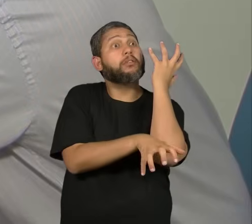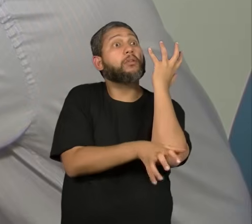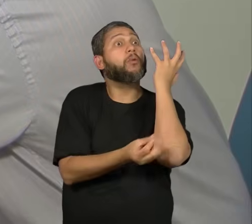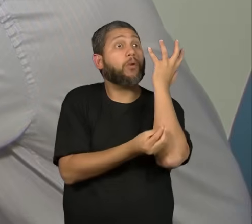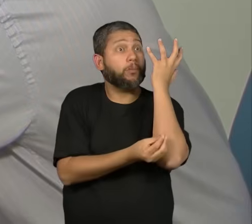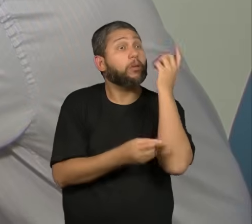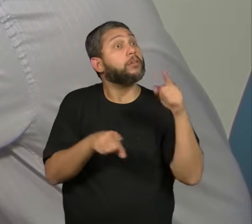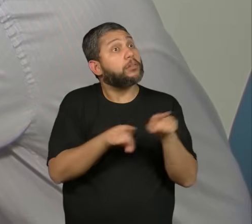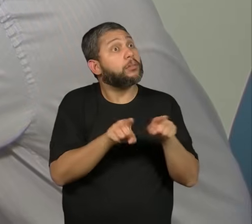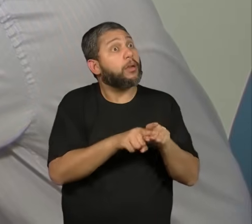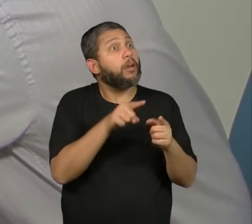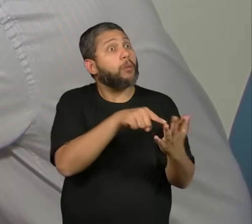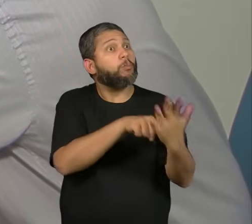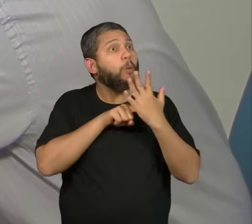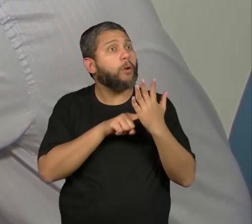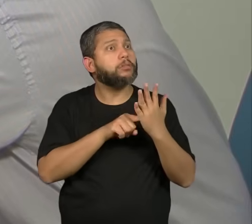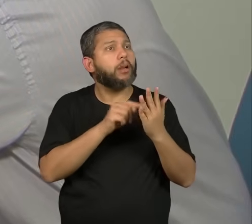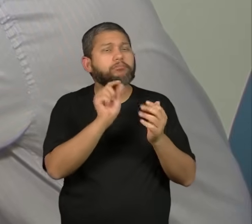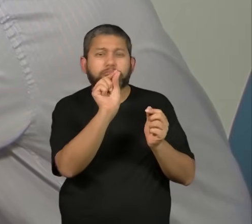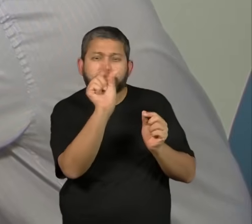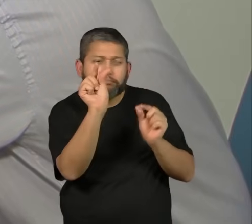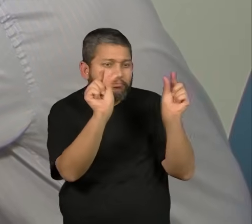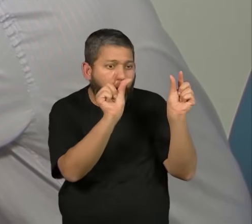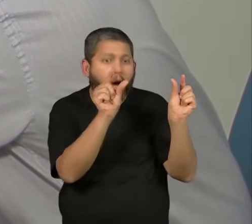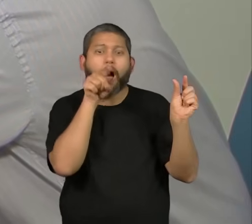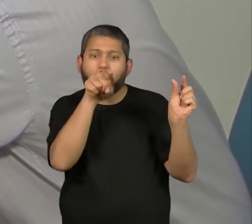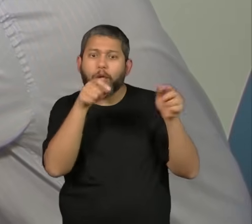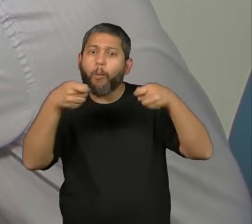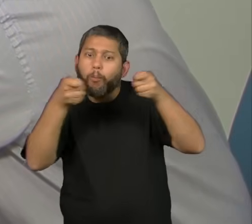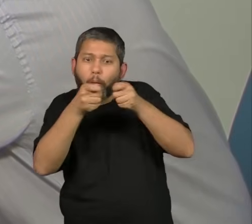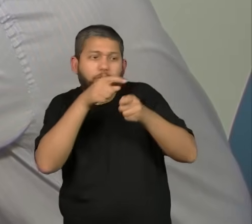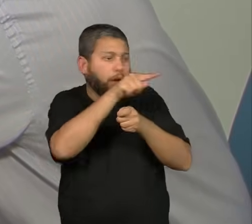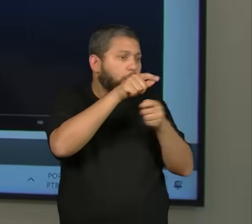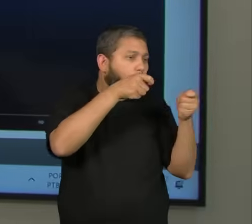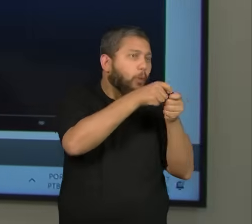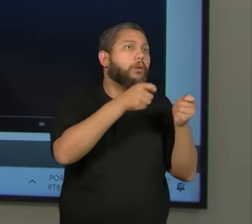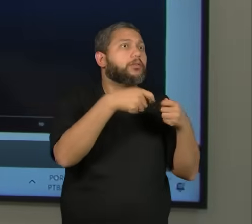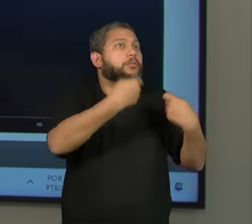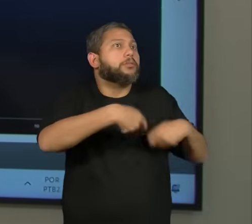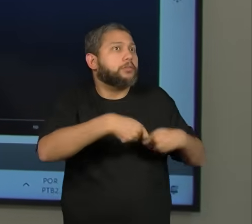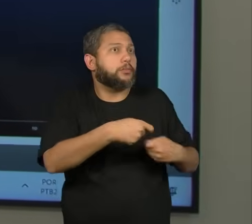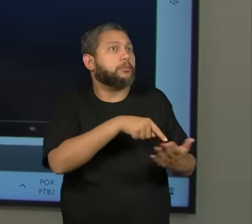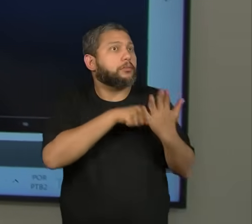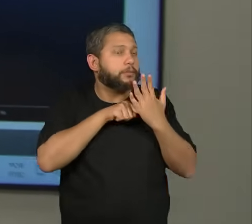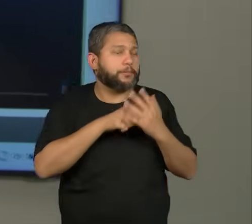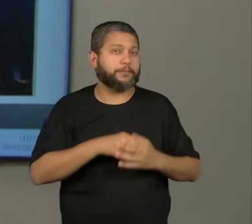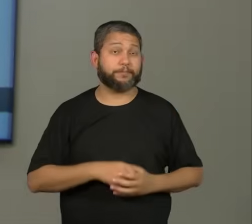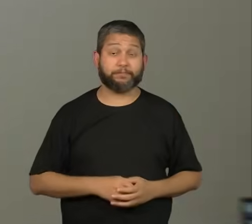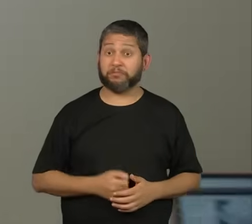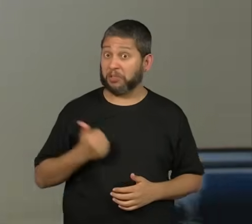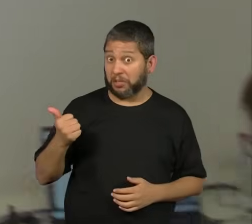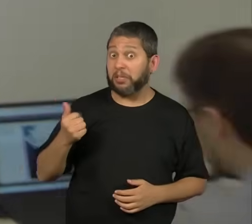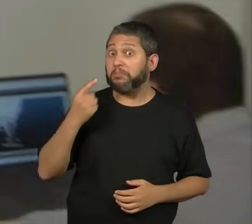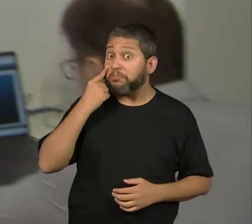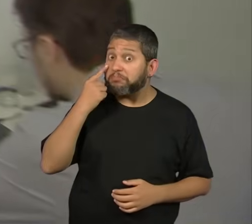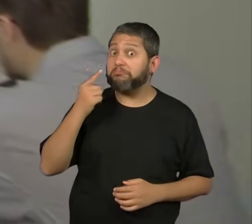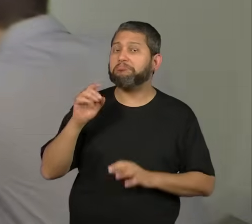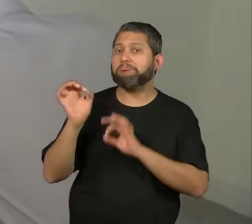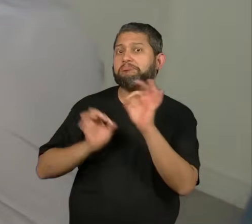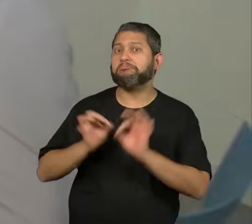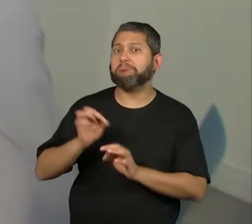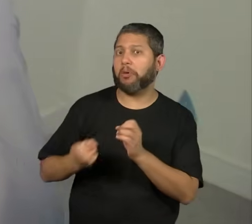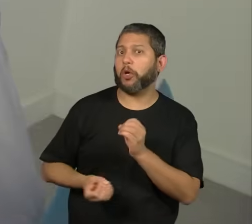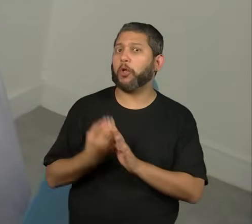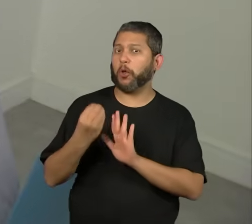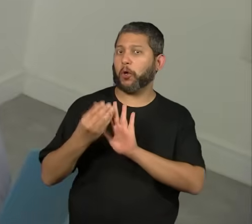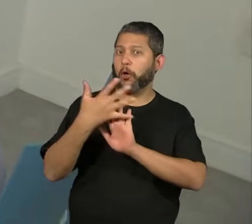poda. O estudante de engenharia Luiz Trotti participa do projeto. Ele desenvolveu o algoritmo